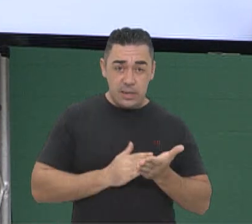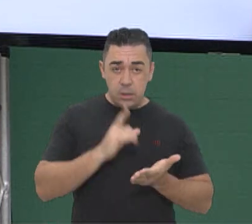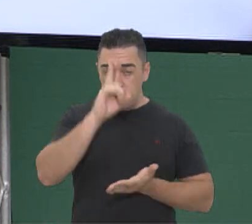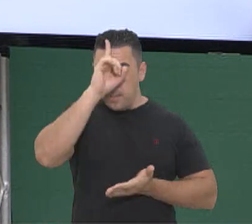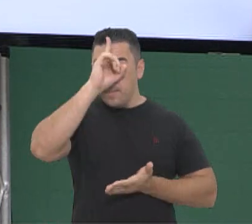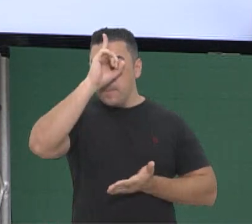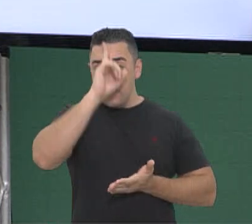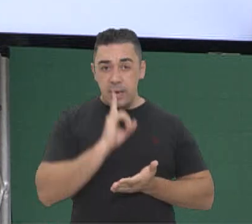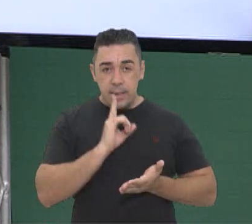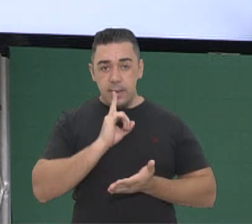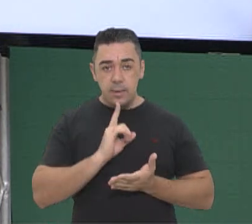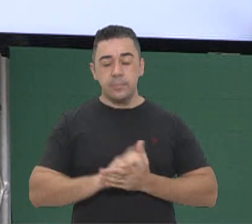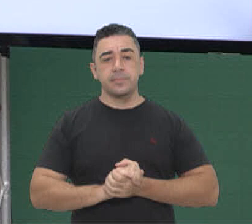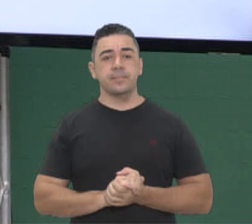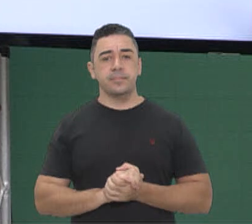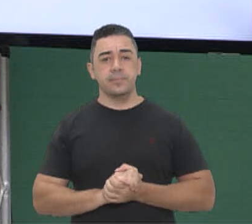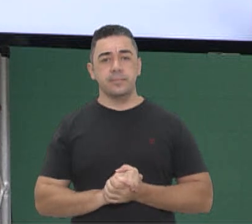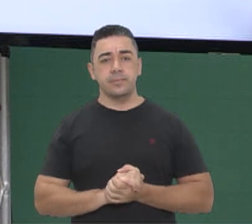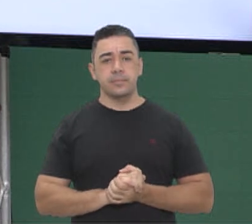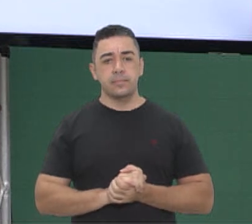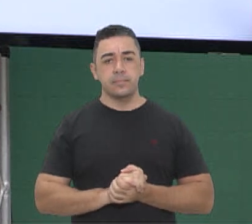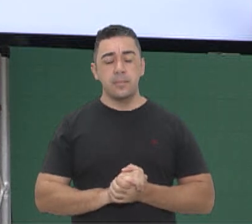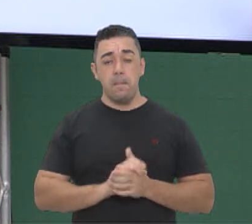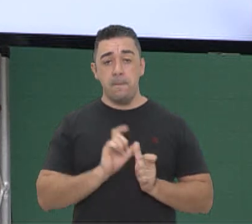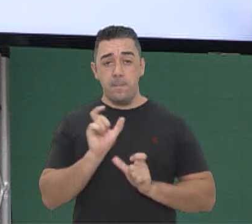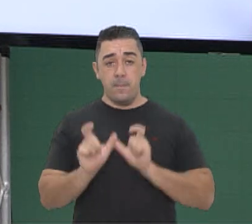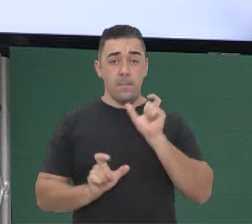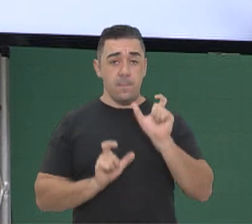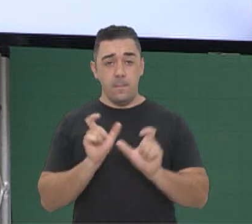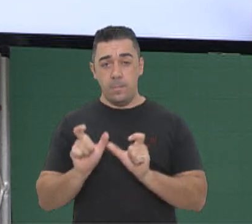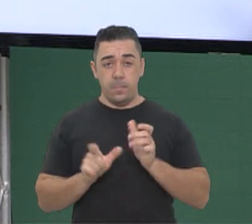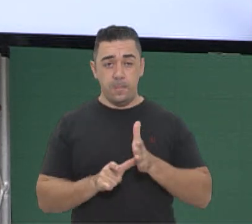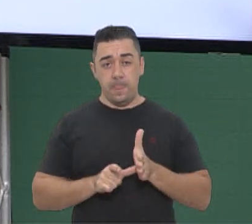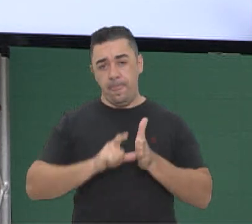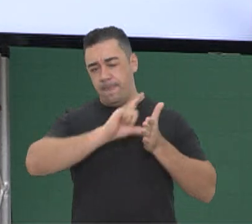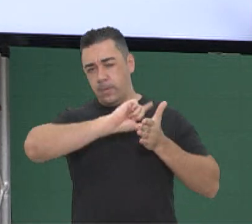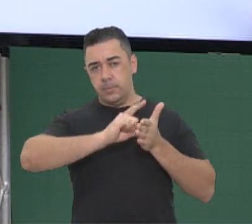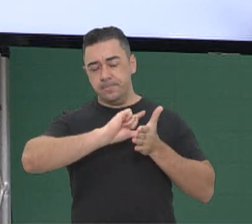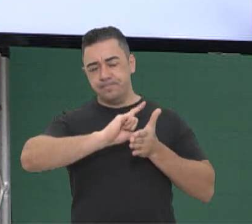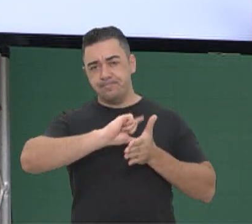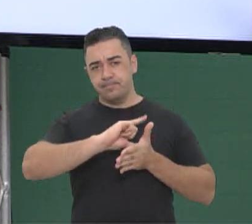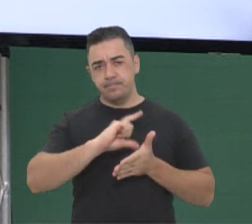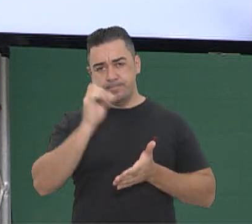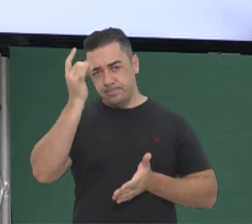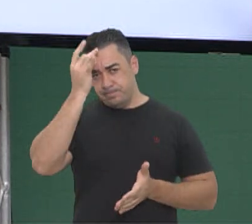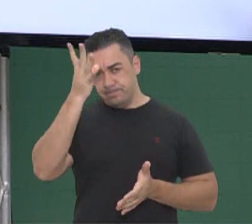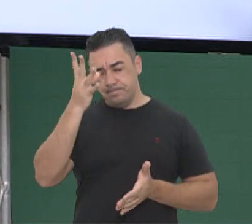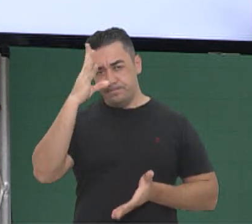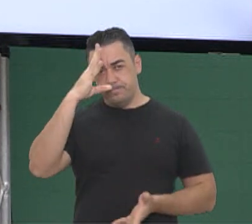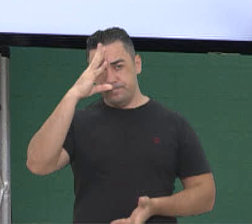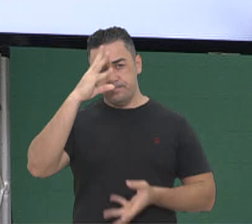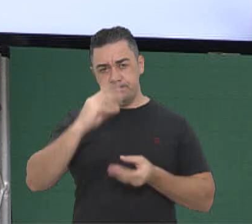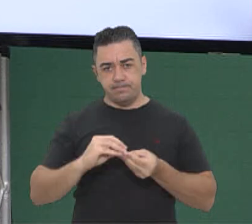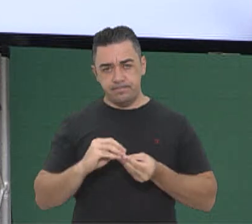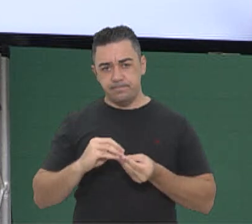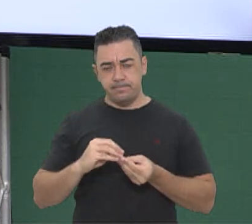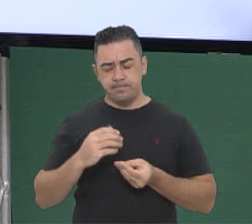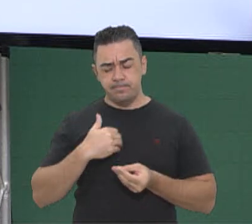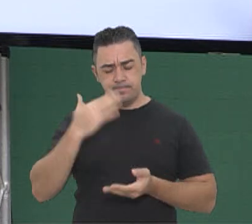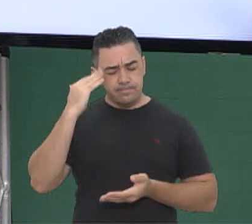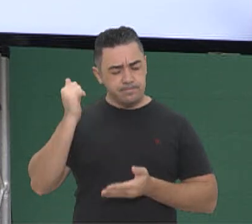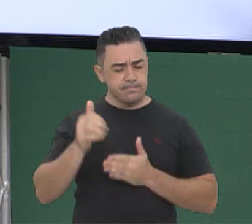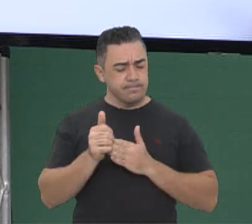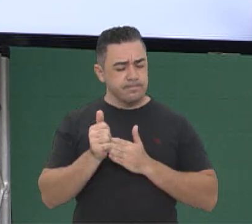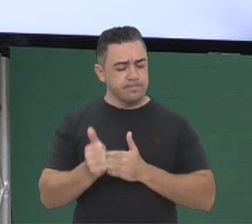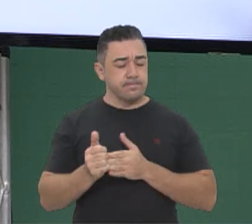amarillo, ok? Vamos lá, então. Palavrinhas que nós vamos antecipar para facilitar, né, nos orientar e